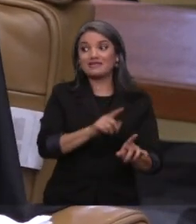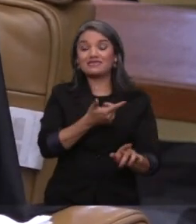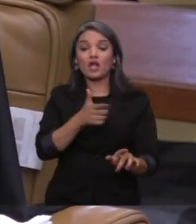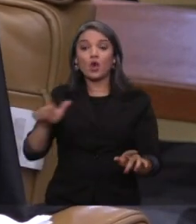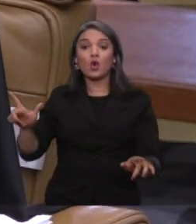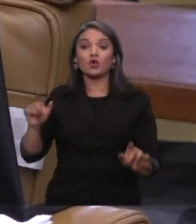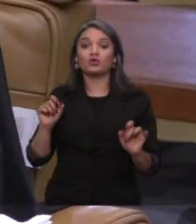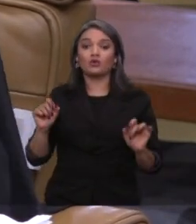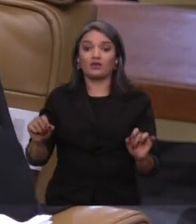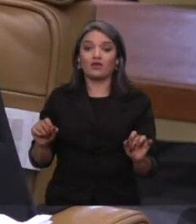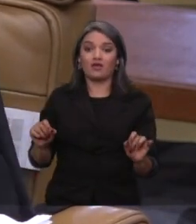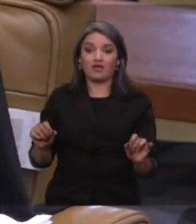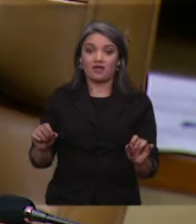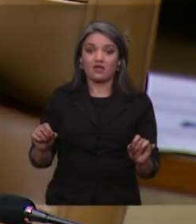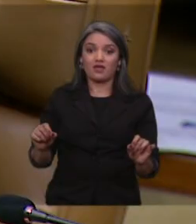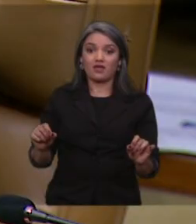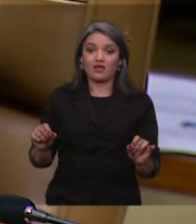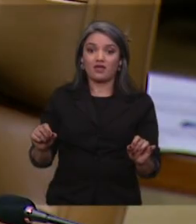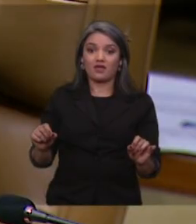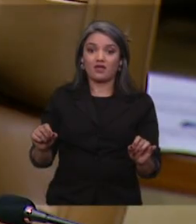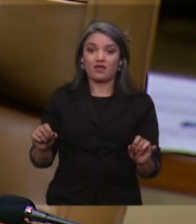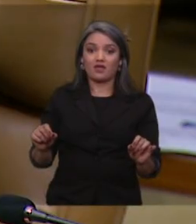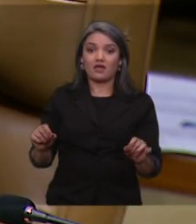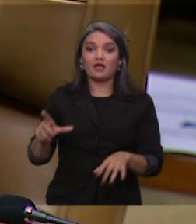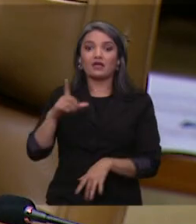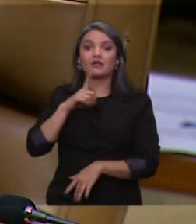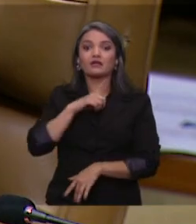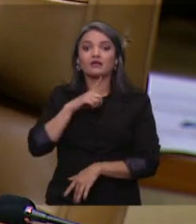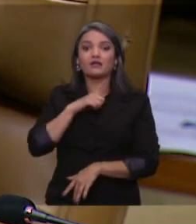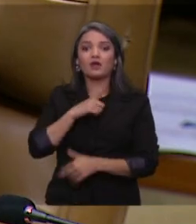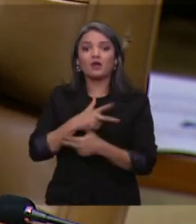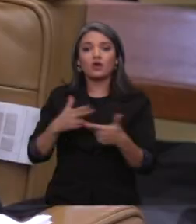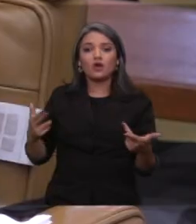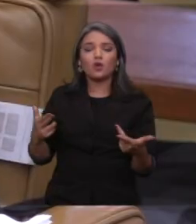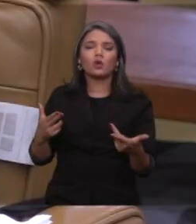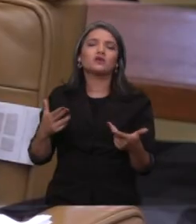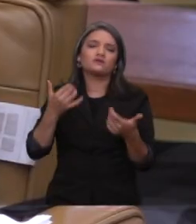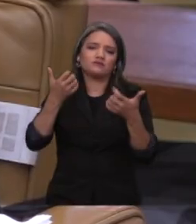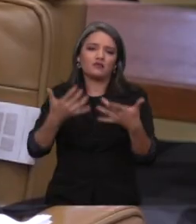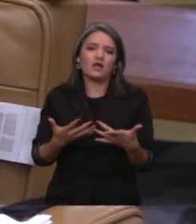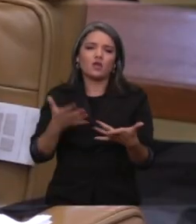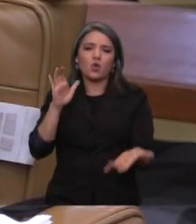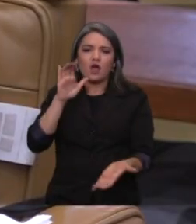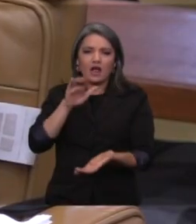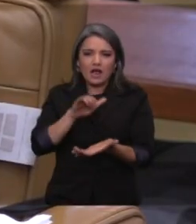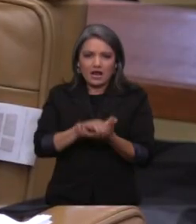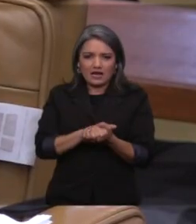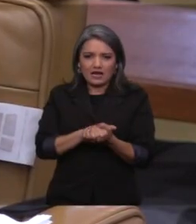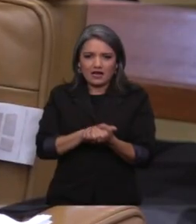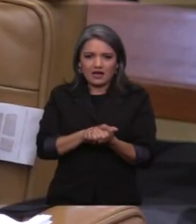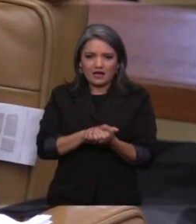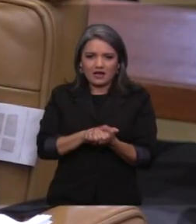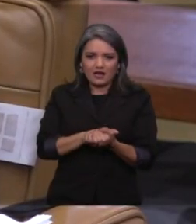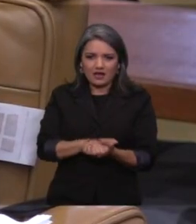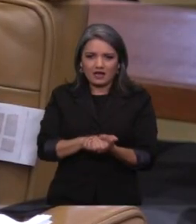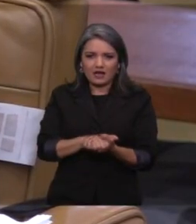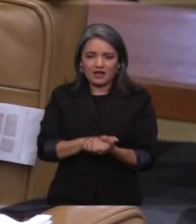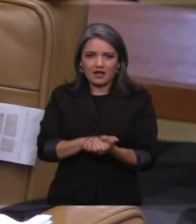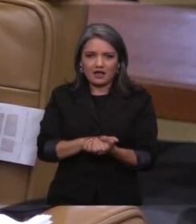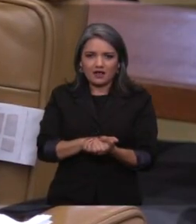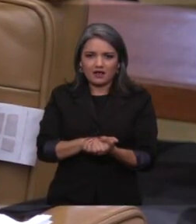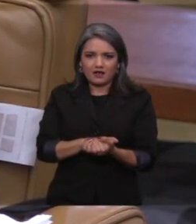de concepção durante a comunhão de vida. Portanto, um casamento com a cessação da